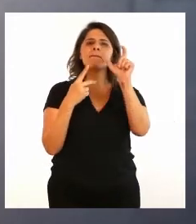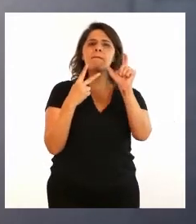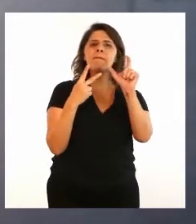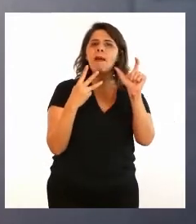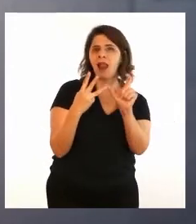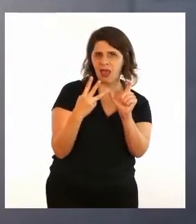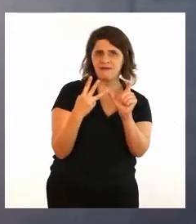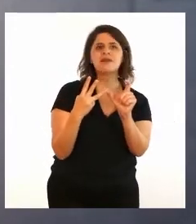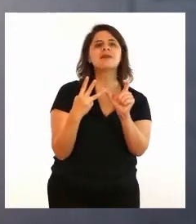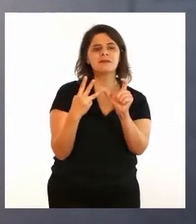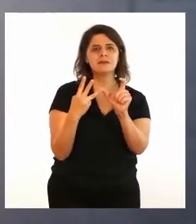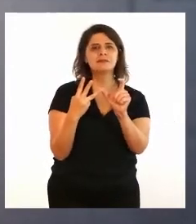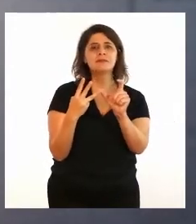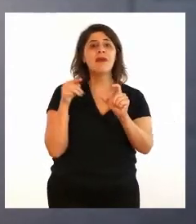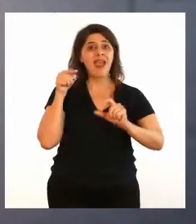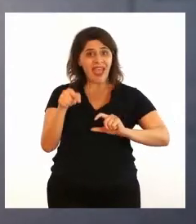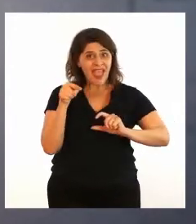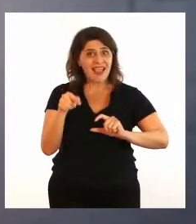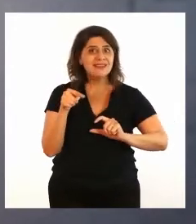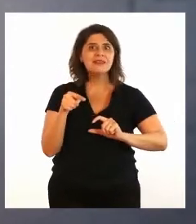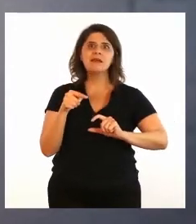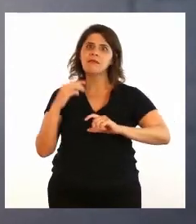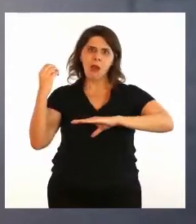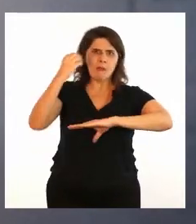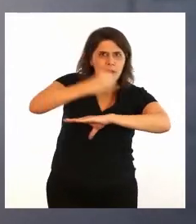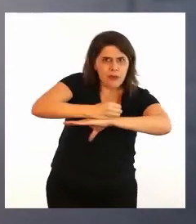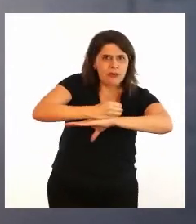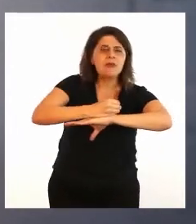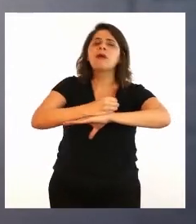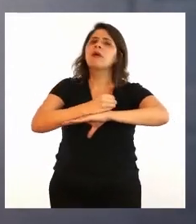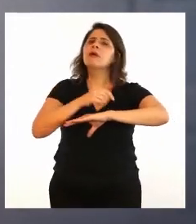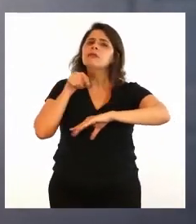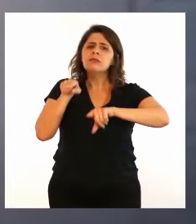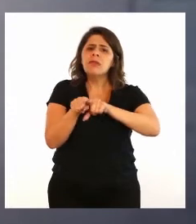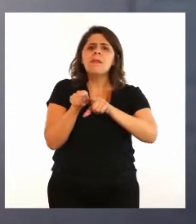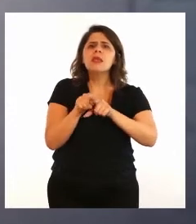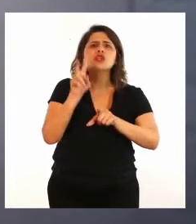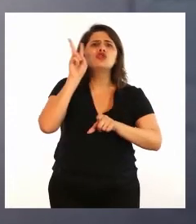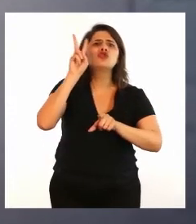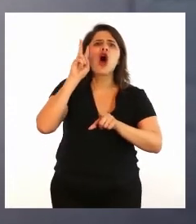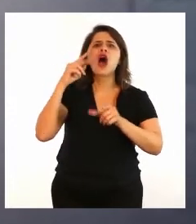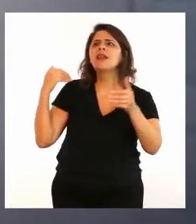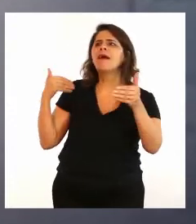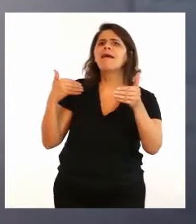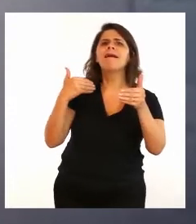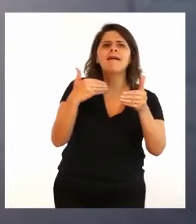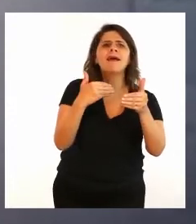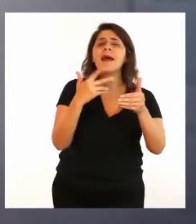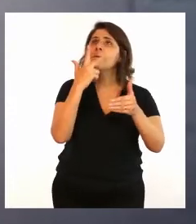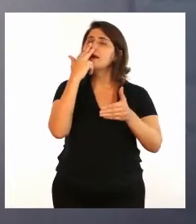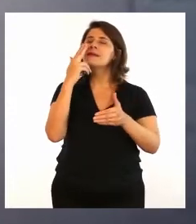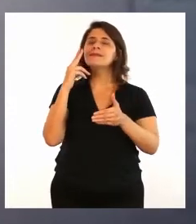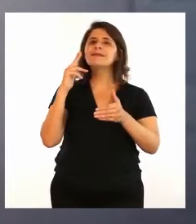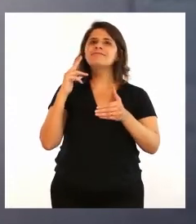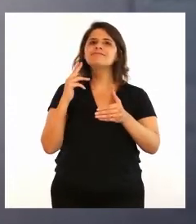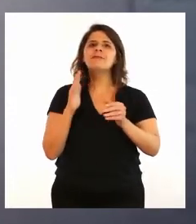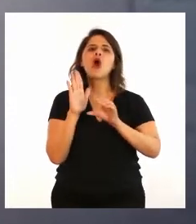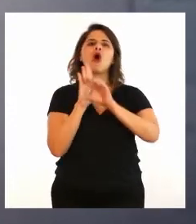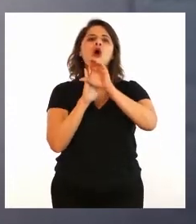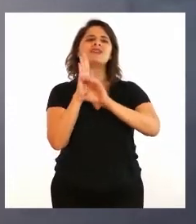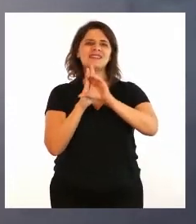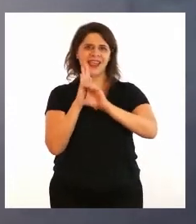esse meteorito e toda essa história em torno dele nos traziam, que são as palavras